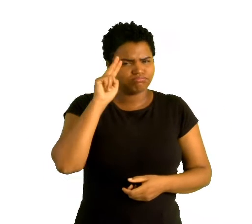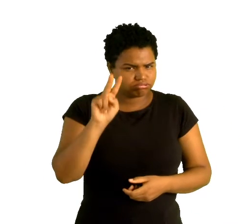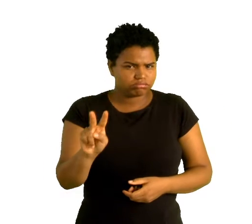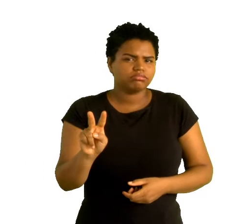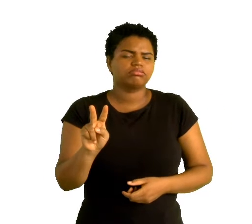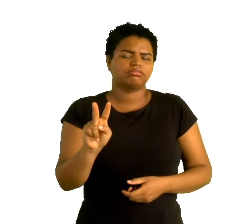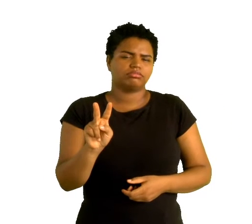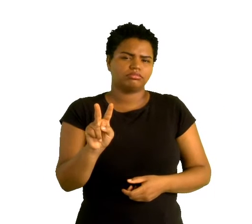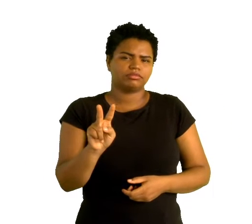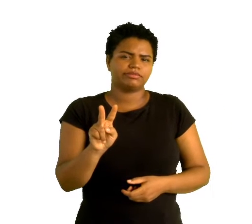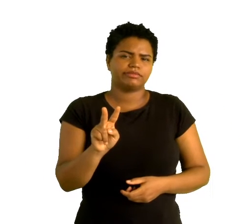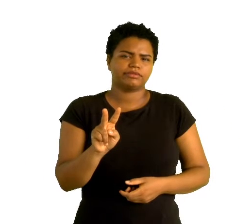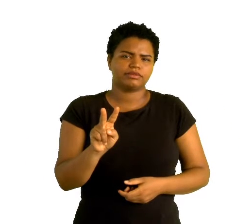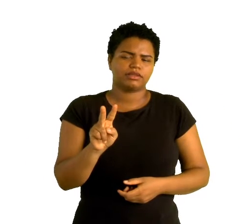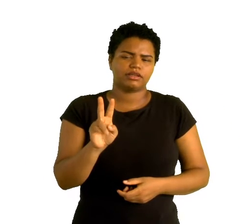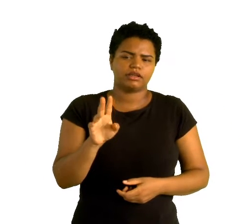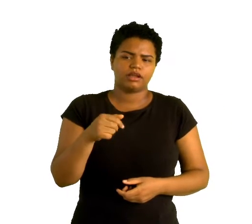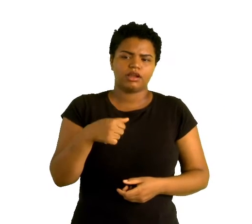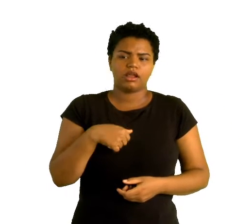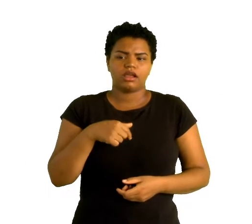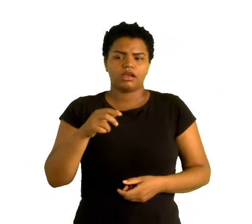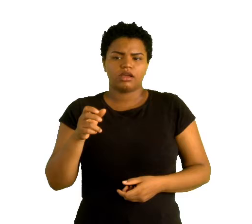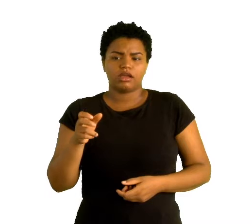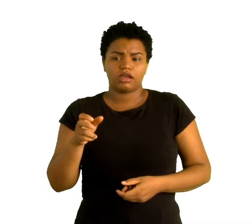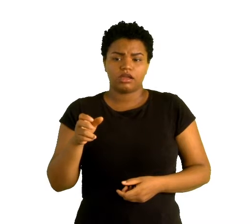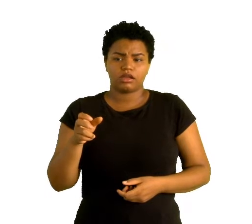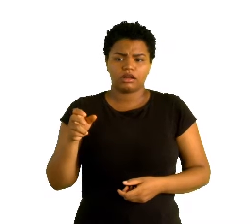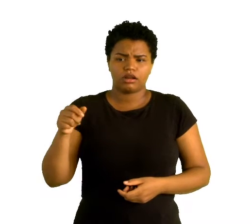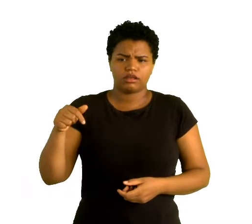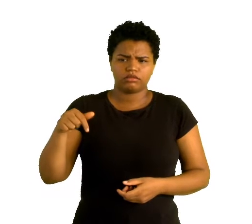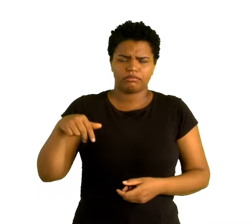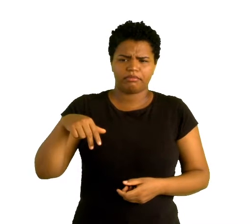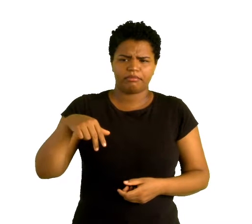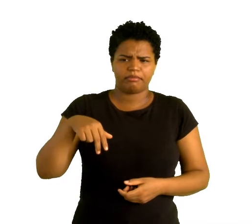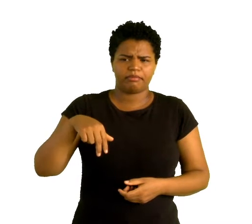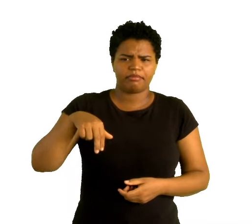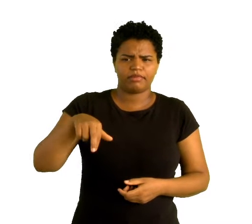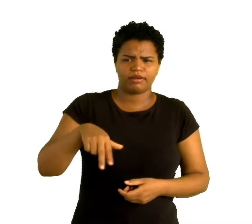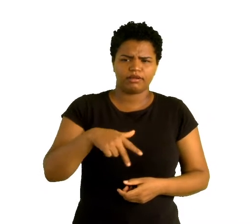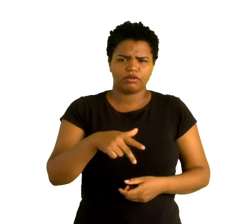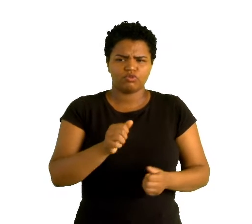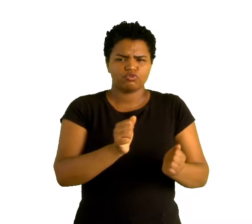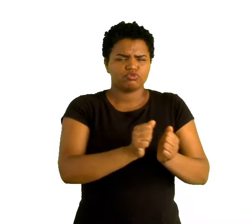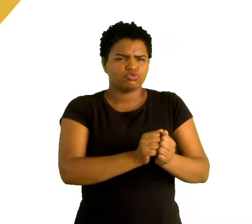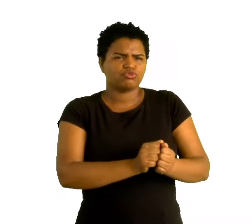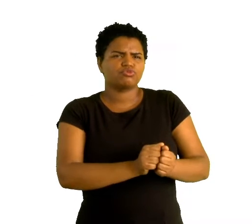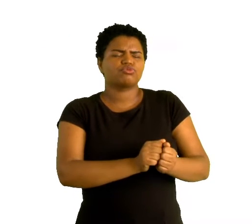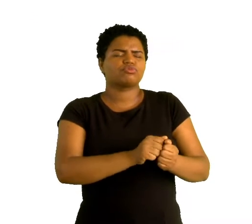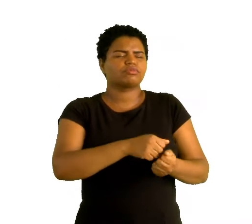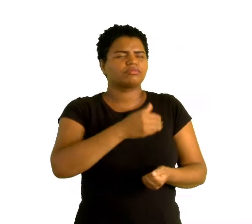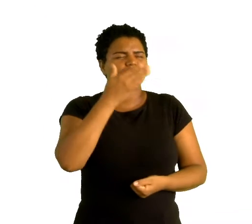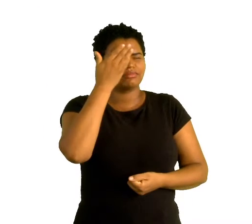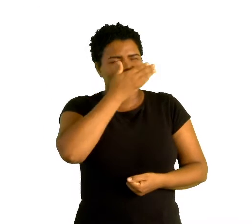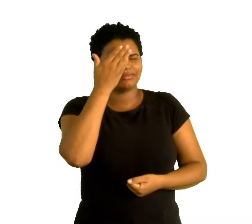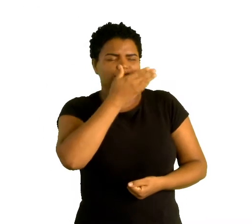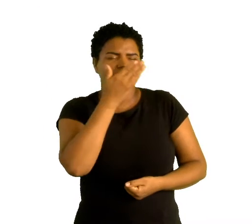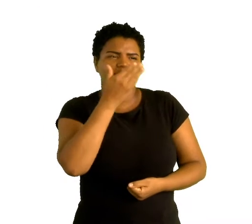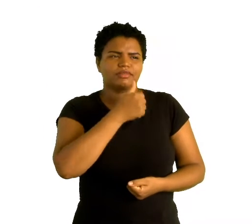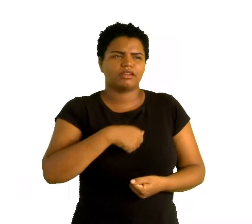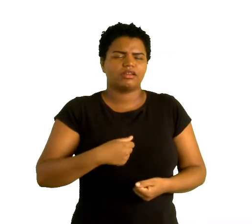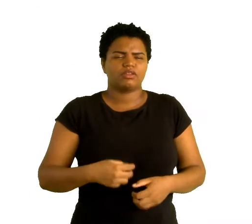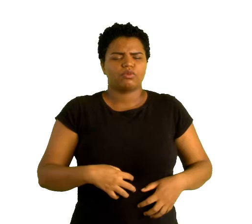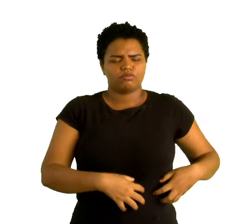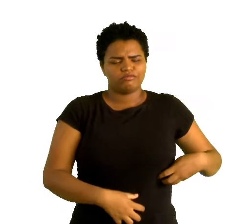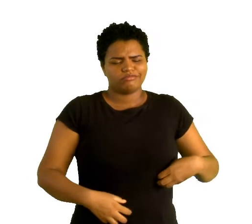que se branqueteara com os cegos e seu estômago dava horas. Para piorar ainda